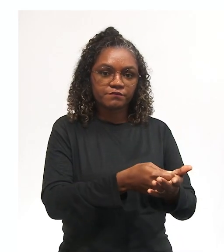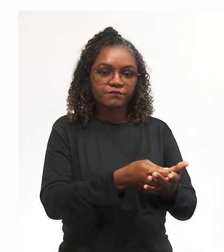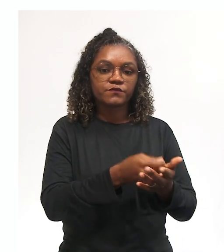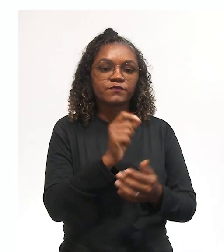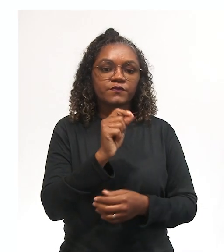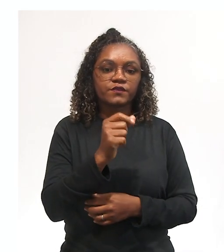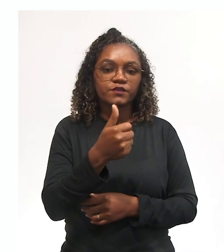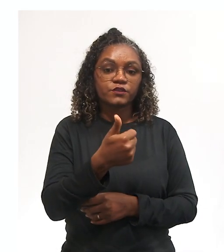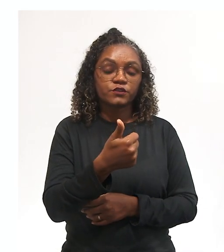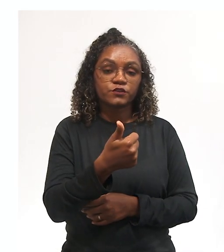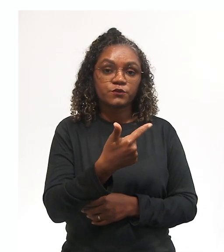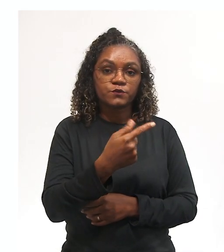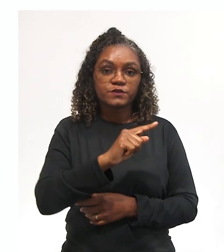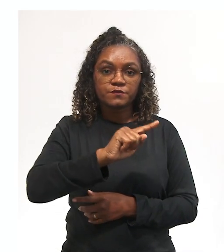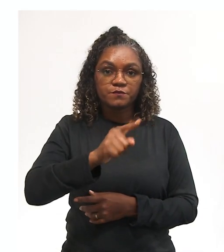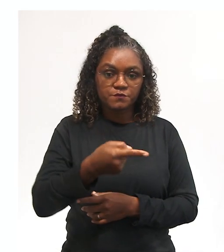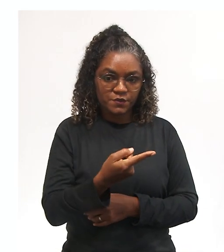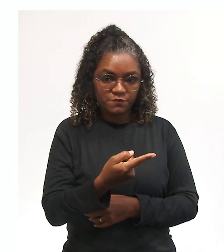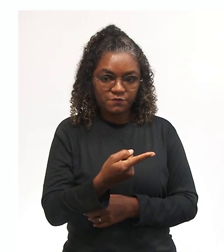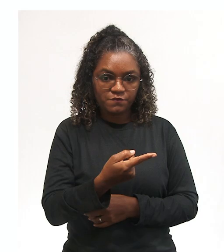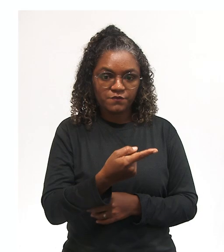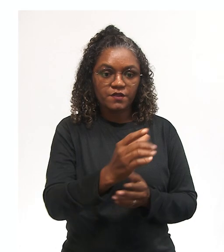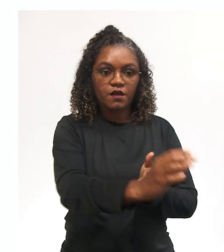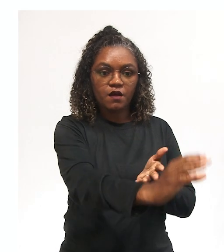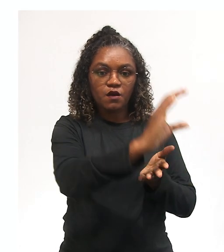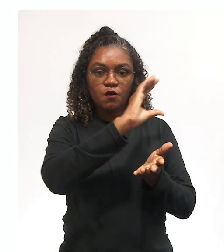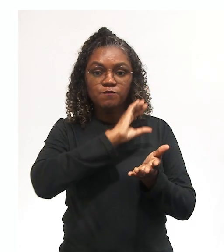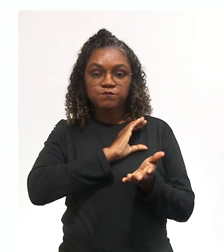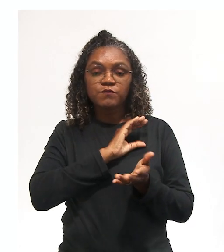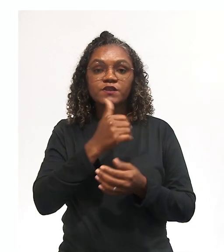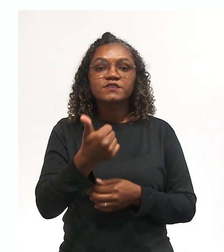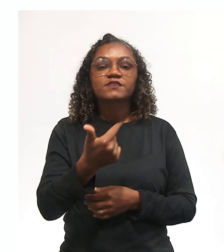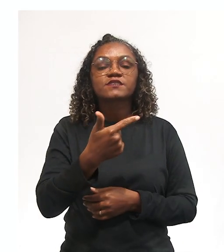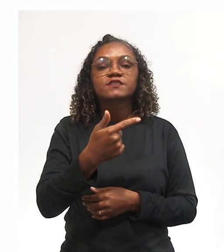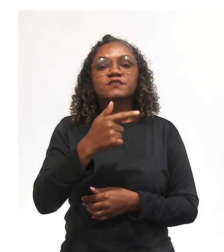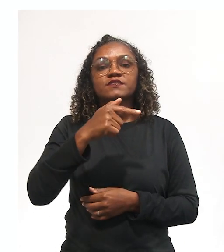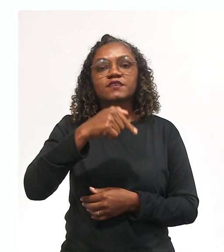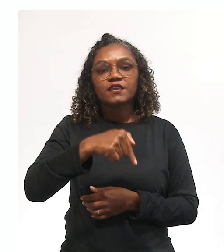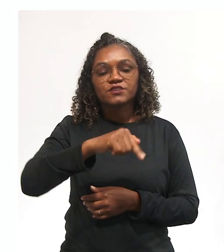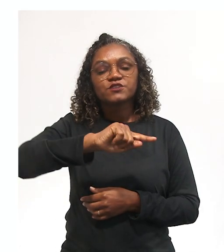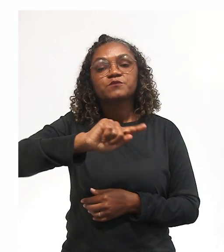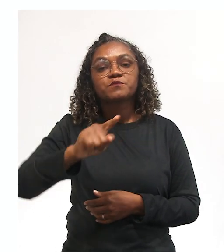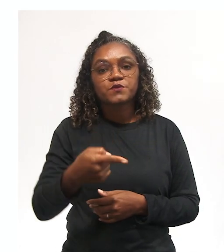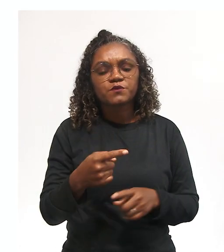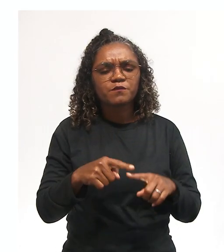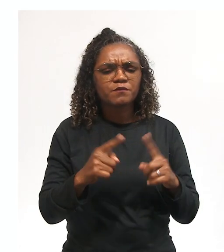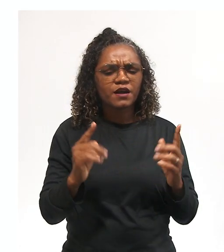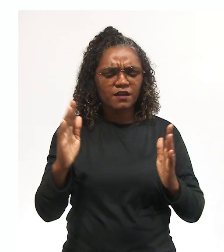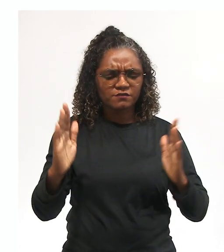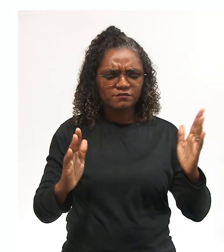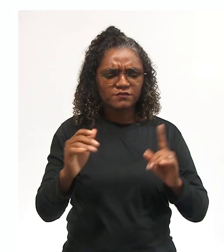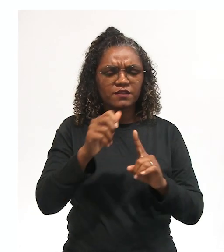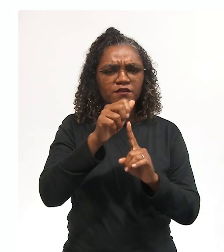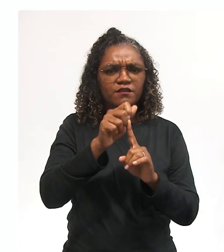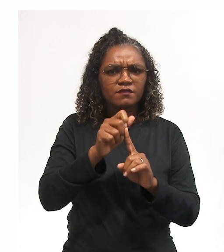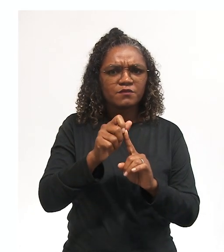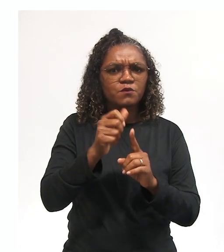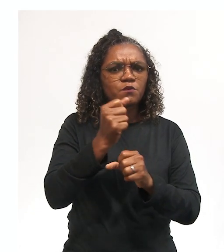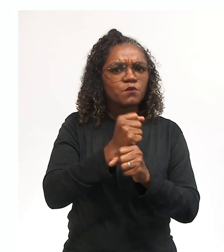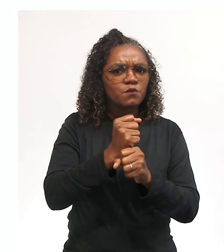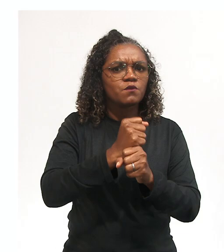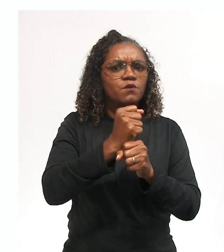um montante de R$ 17 mil. Qual a taxa anual de